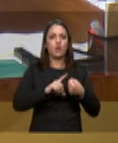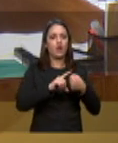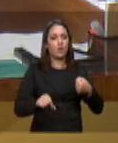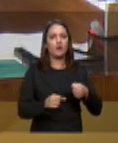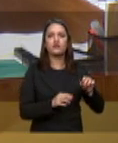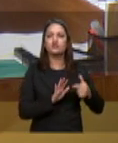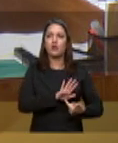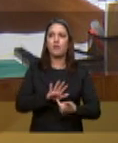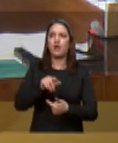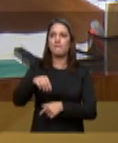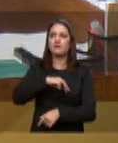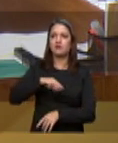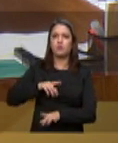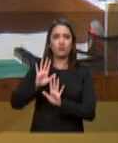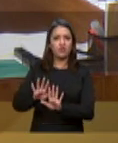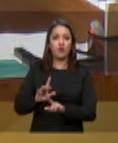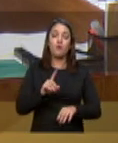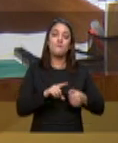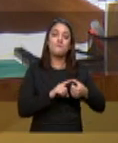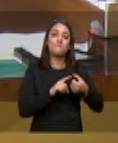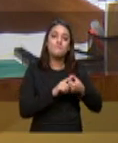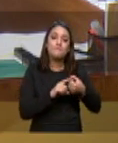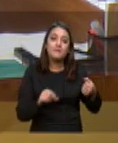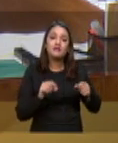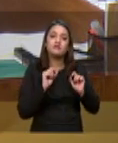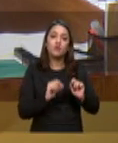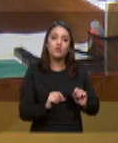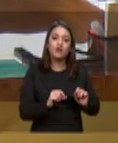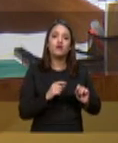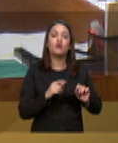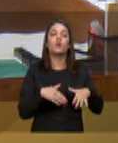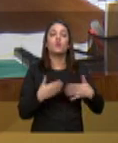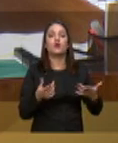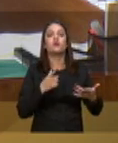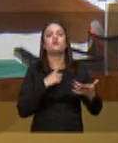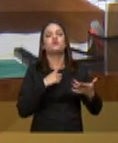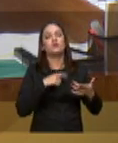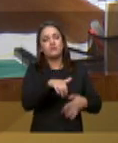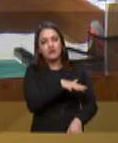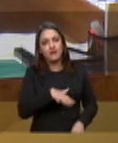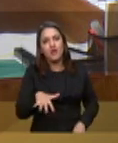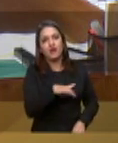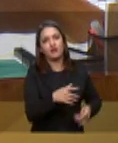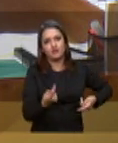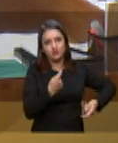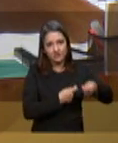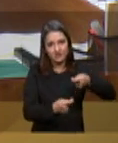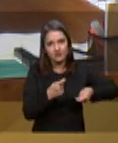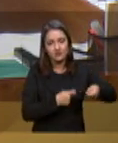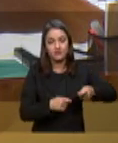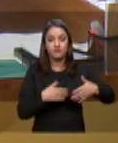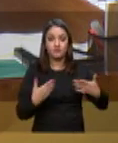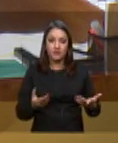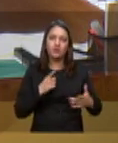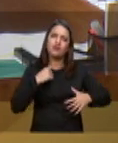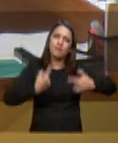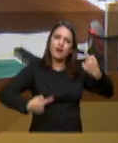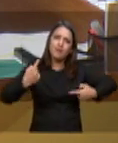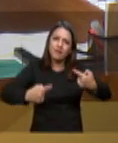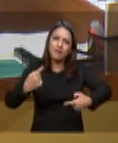mas sim aos agentes públicos envolvidos na constituição definitiva do crédito tributário. É bem verdade que, avançando nos debates